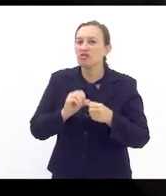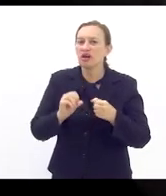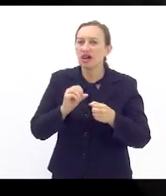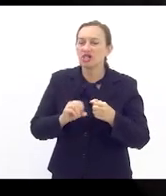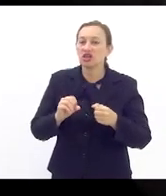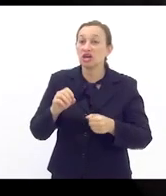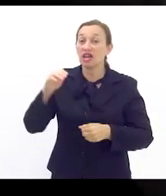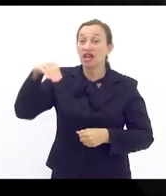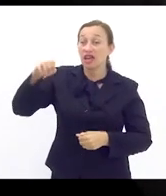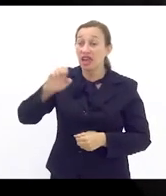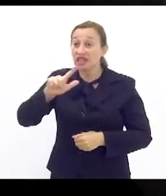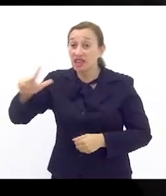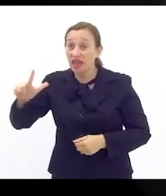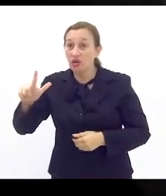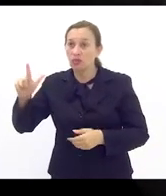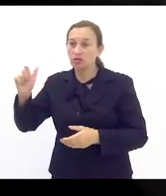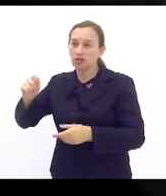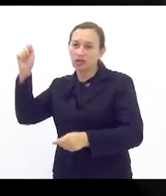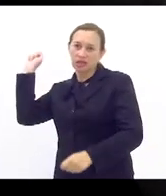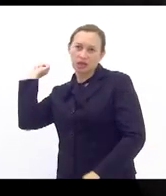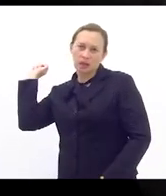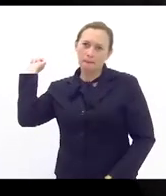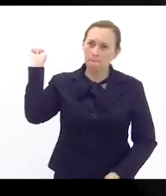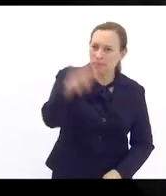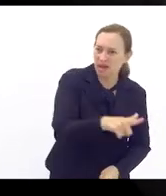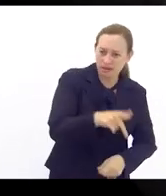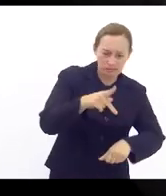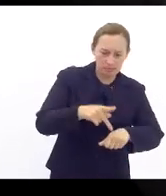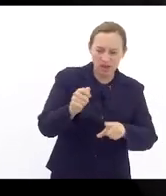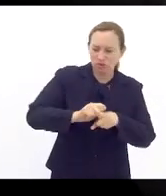enel é sapatada